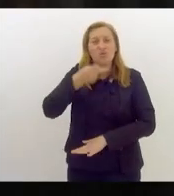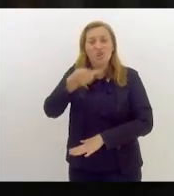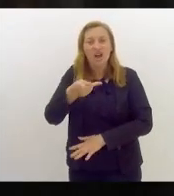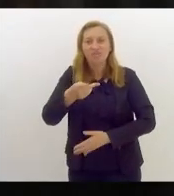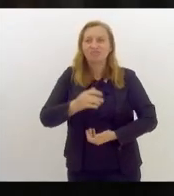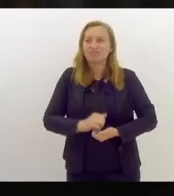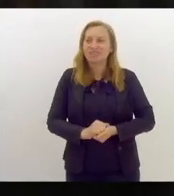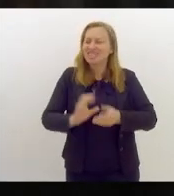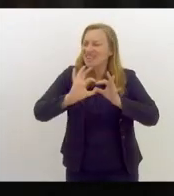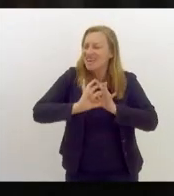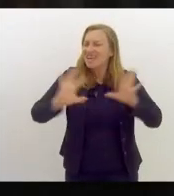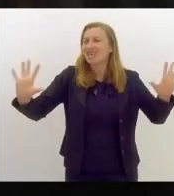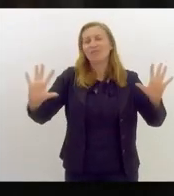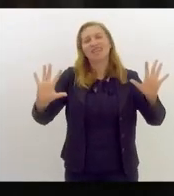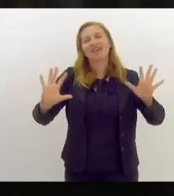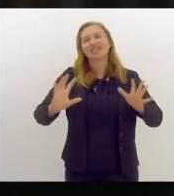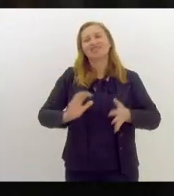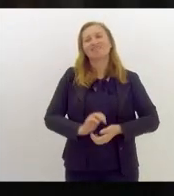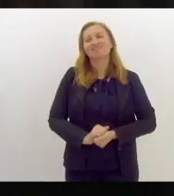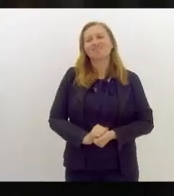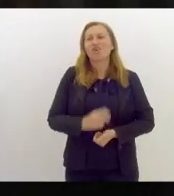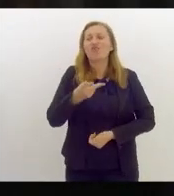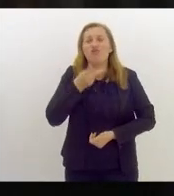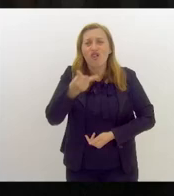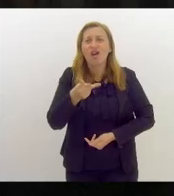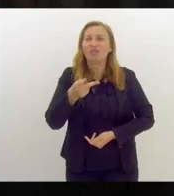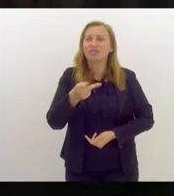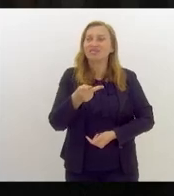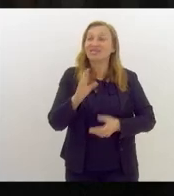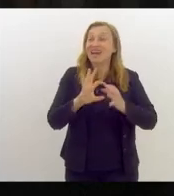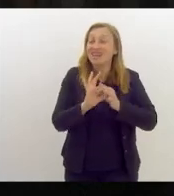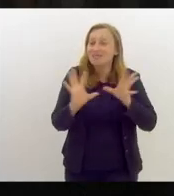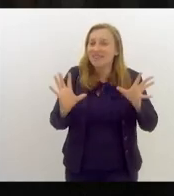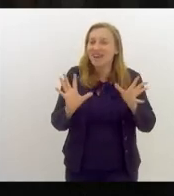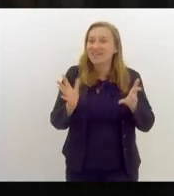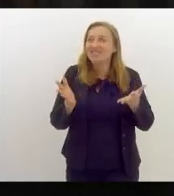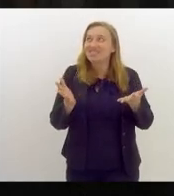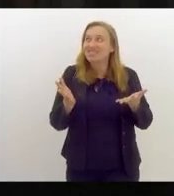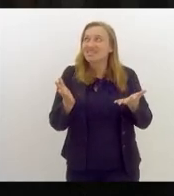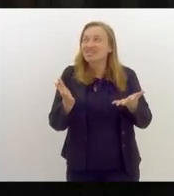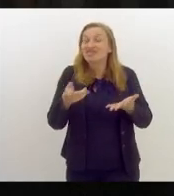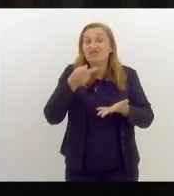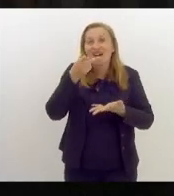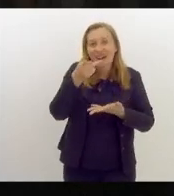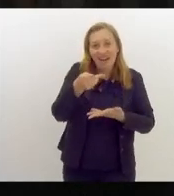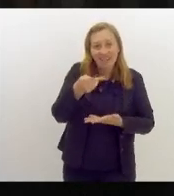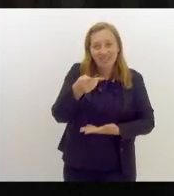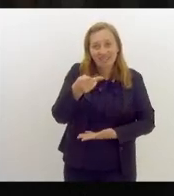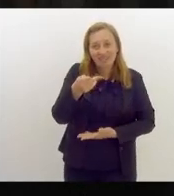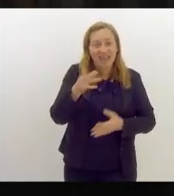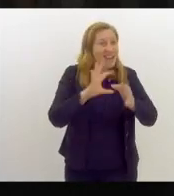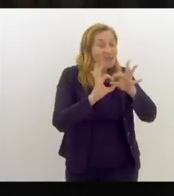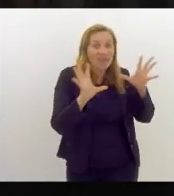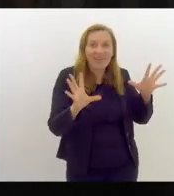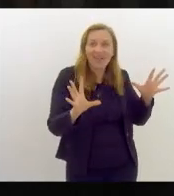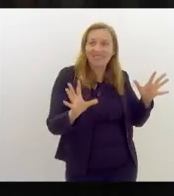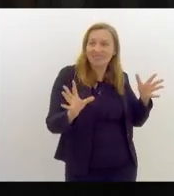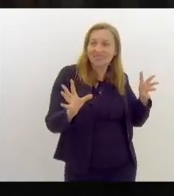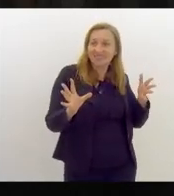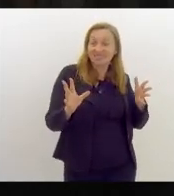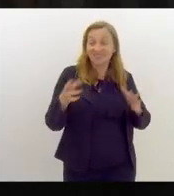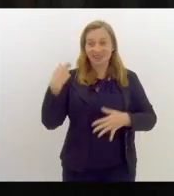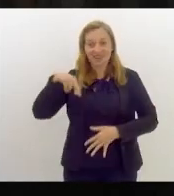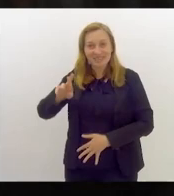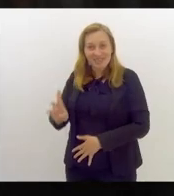em liberdade eu falo a liberdade de expressão na Liberdade de